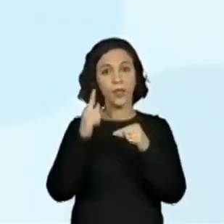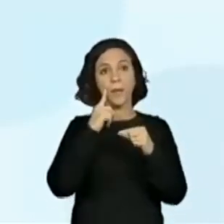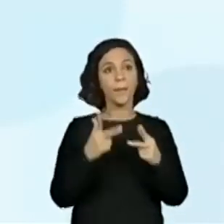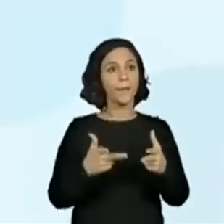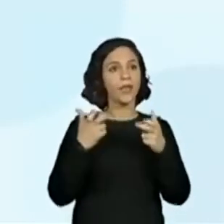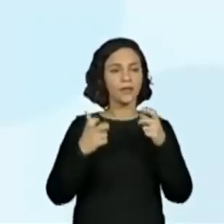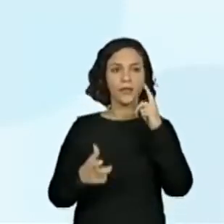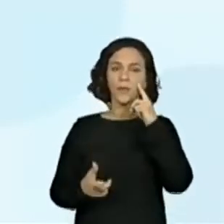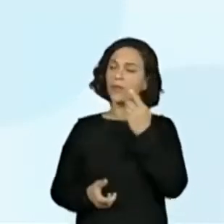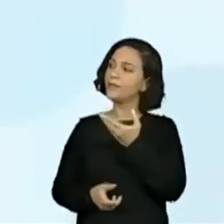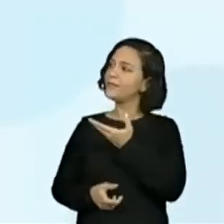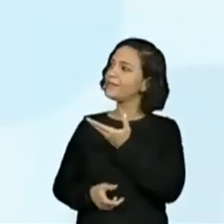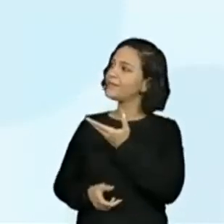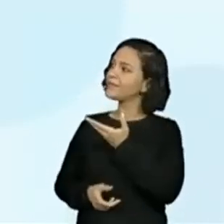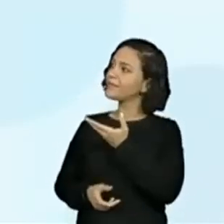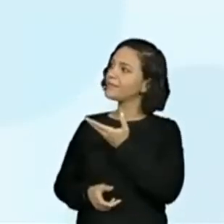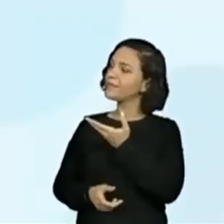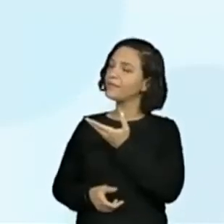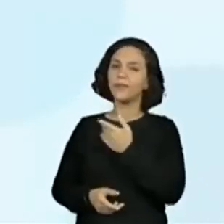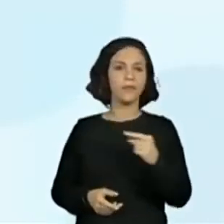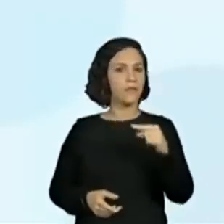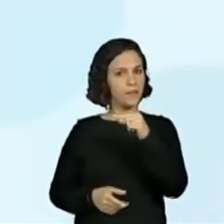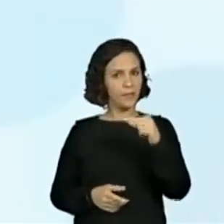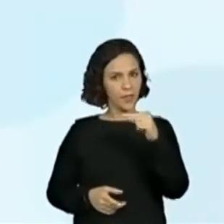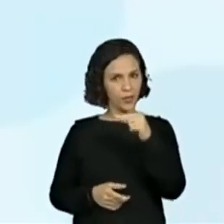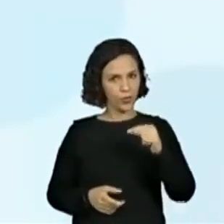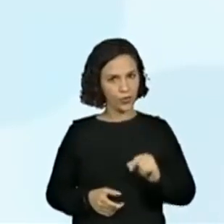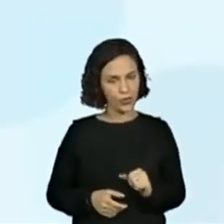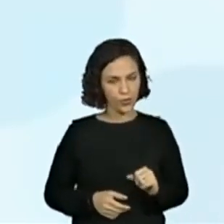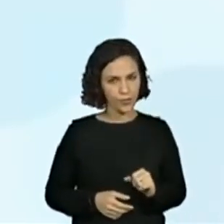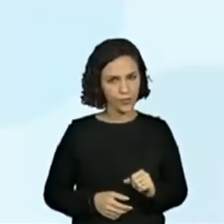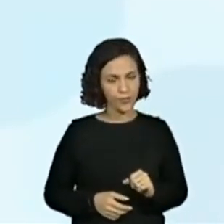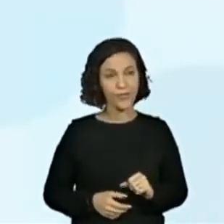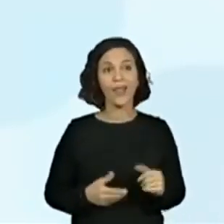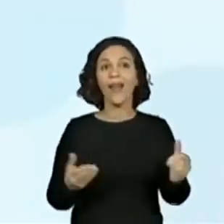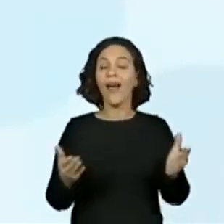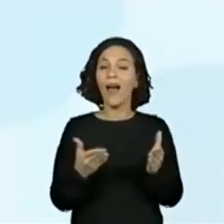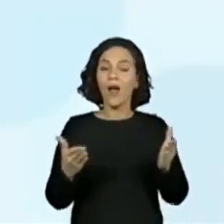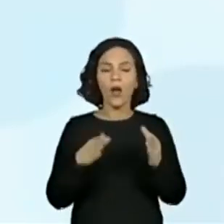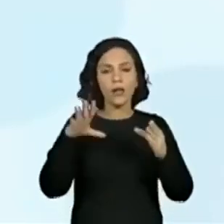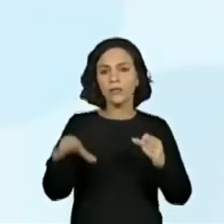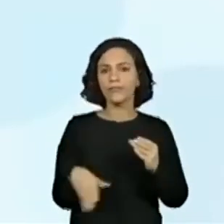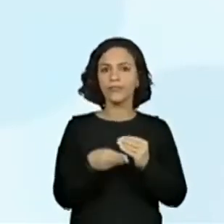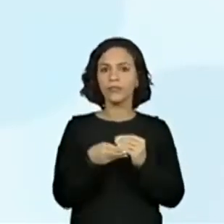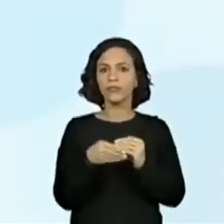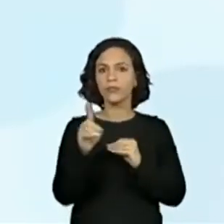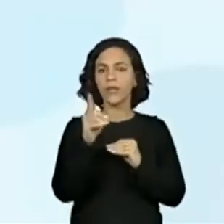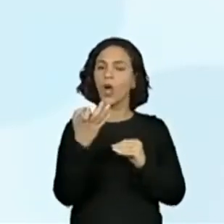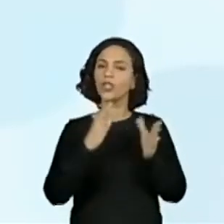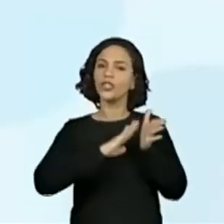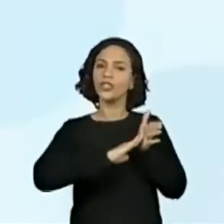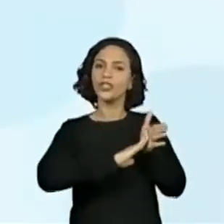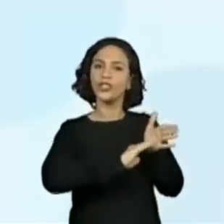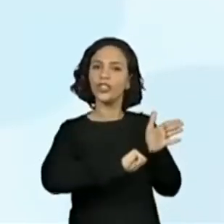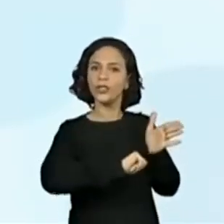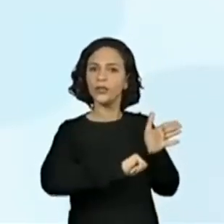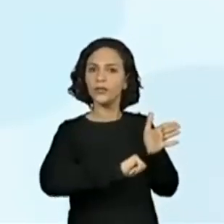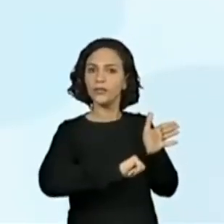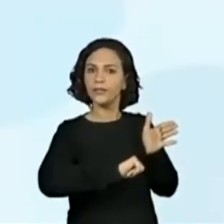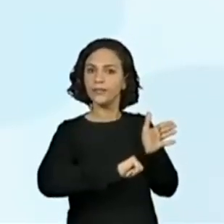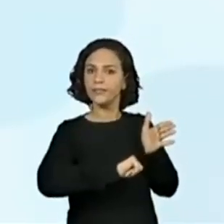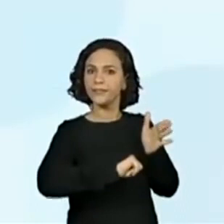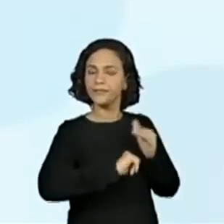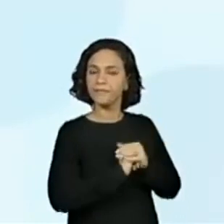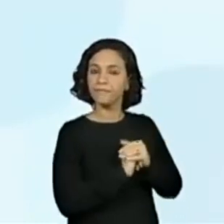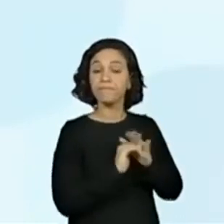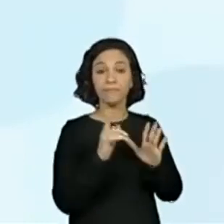sinal. Olha só. Agora eu estou não mais acrescentando, e sim retirando.